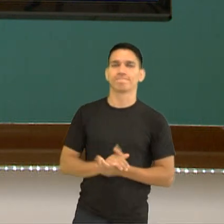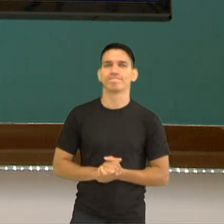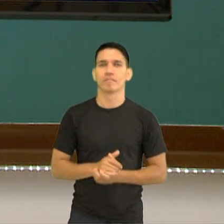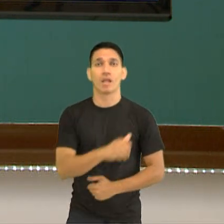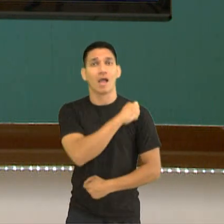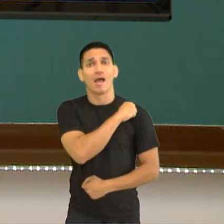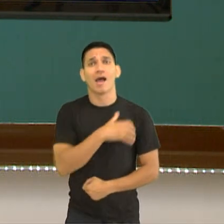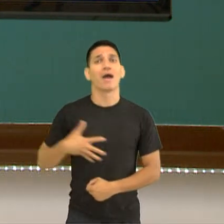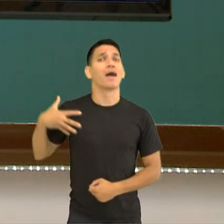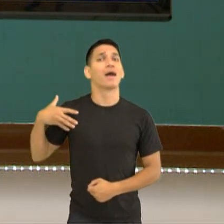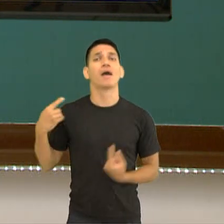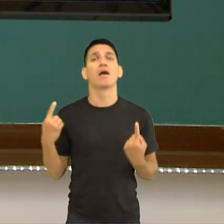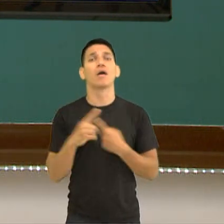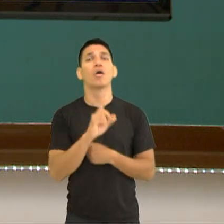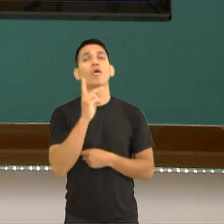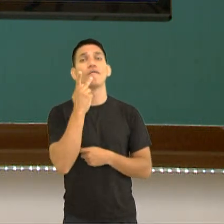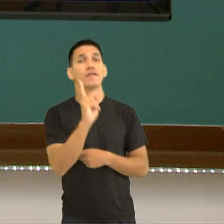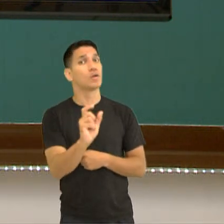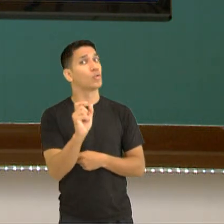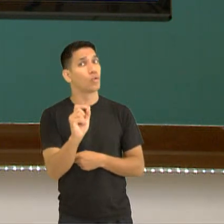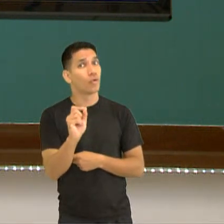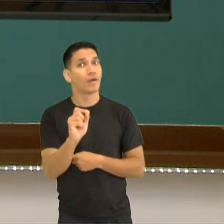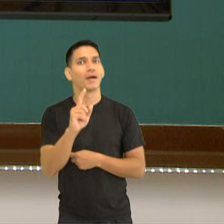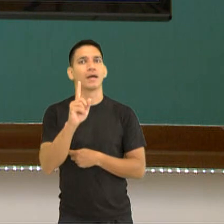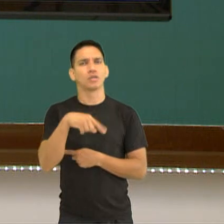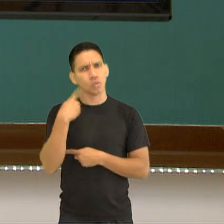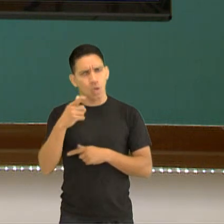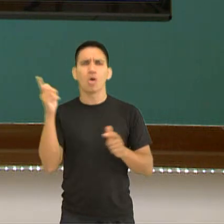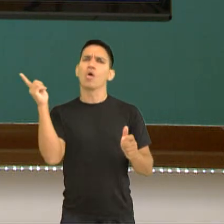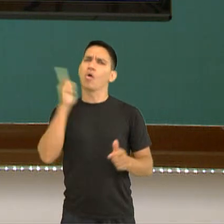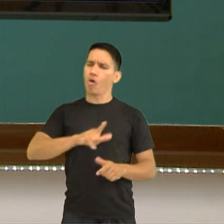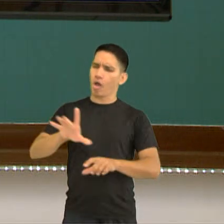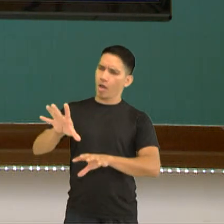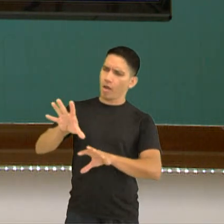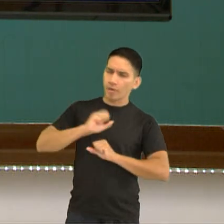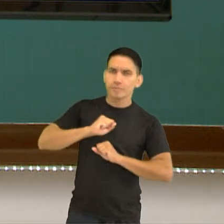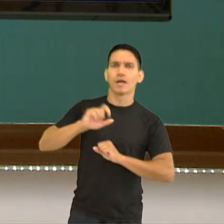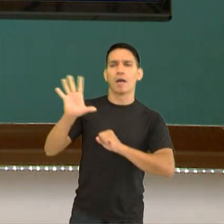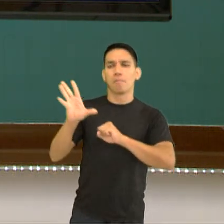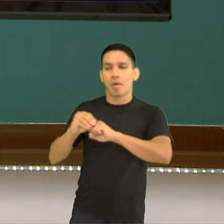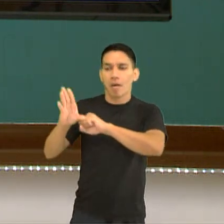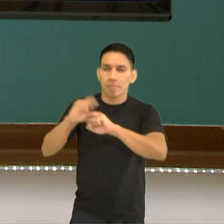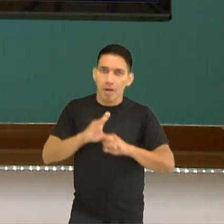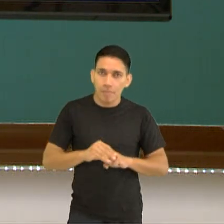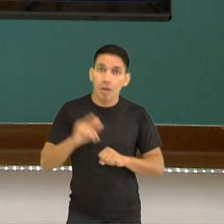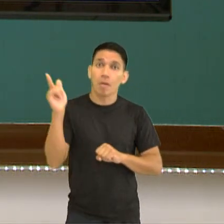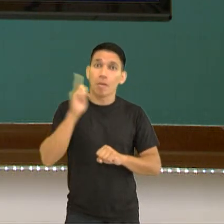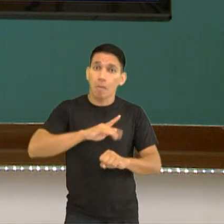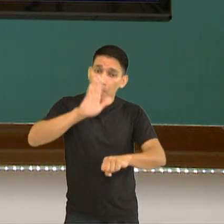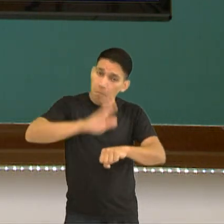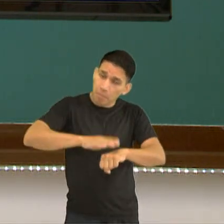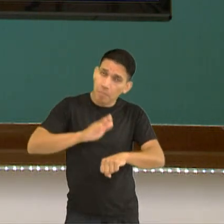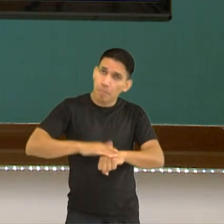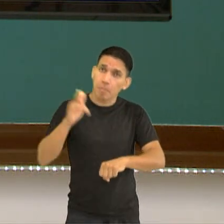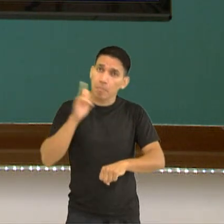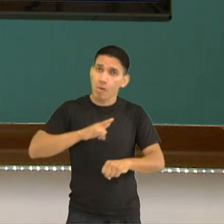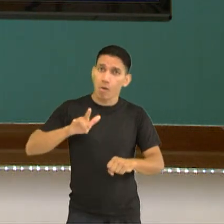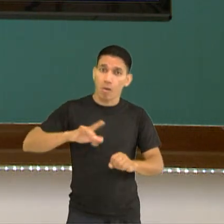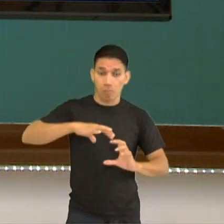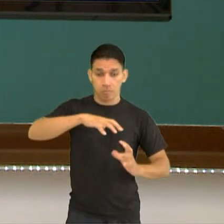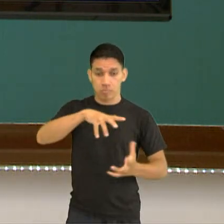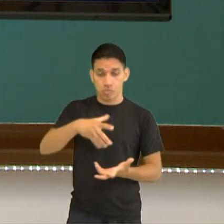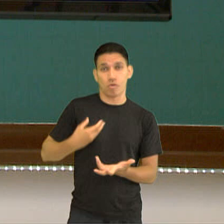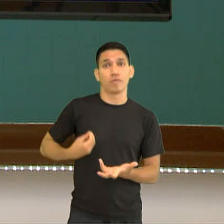Aristóteles defendia que podemos captar o conhecimento no próprio mundo que vivemos, tá? Pelos